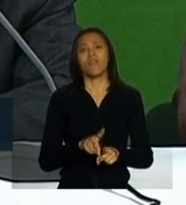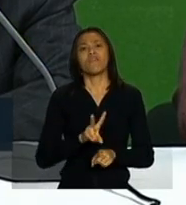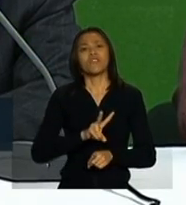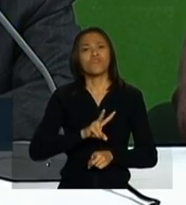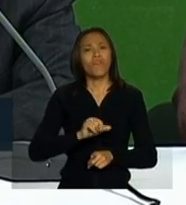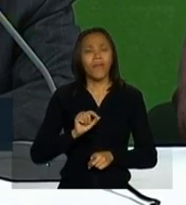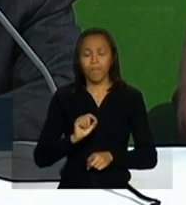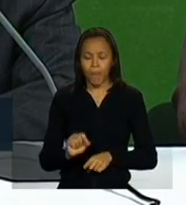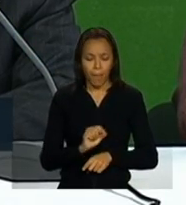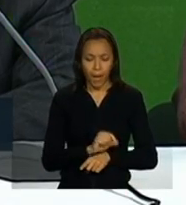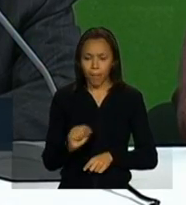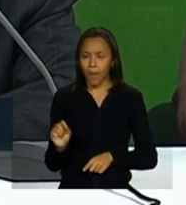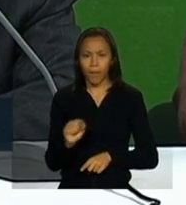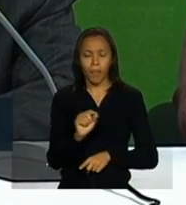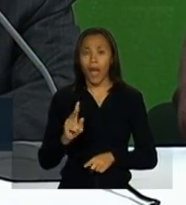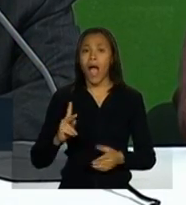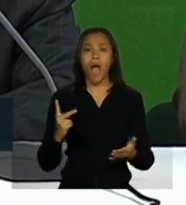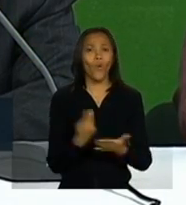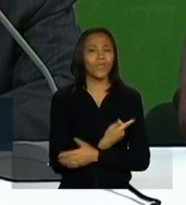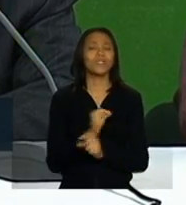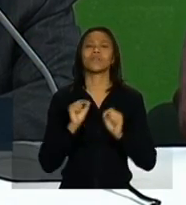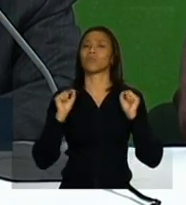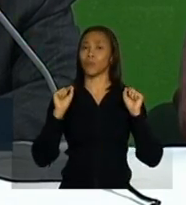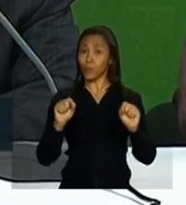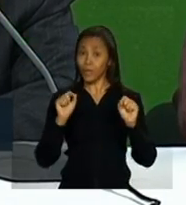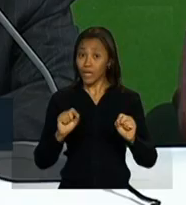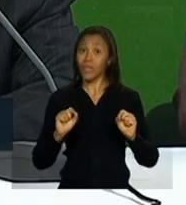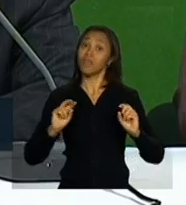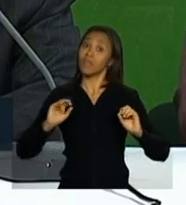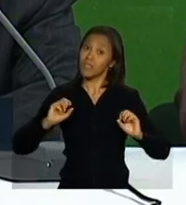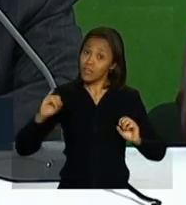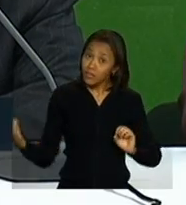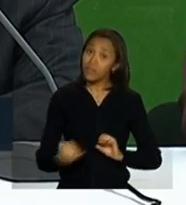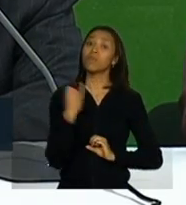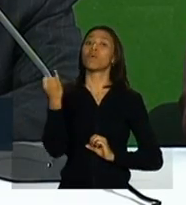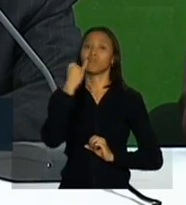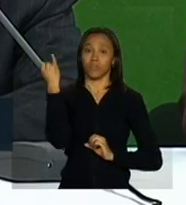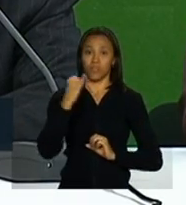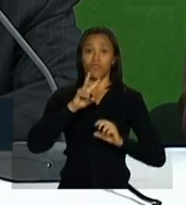um reflexo, isso terá um impacto que é significativo.